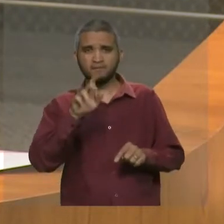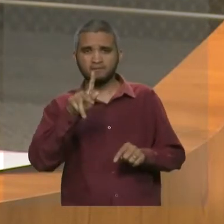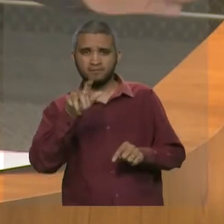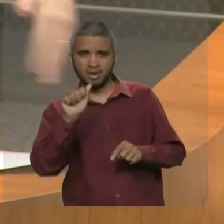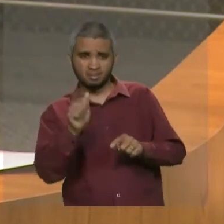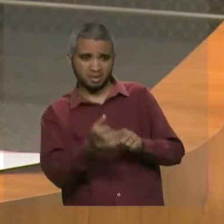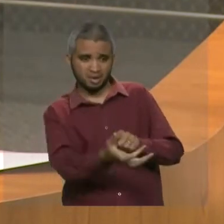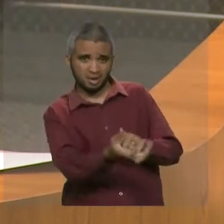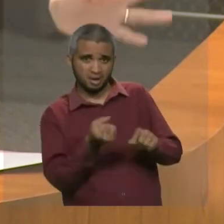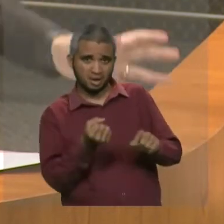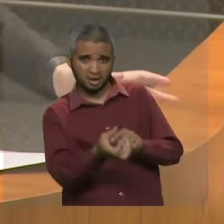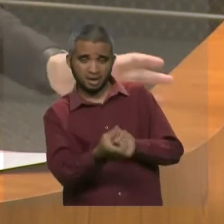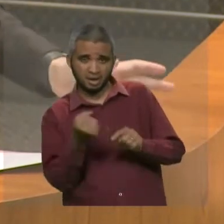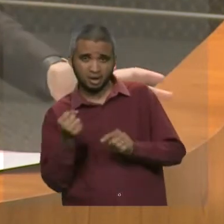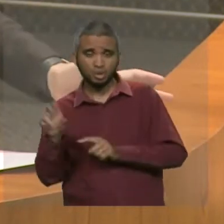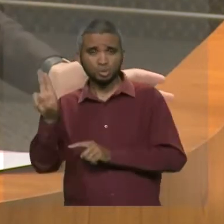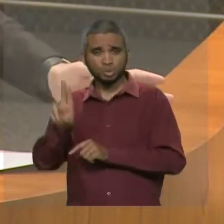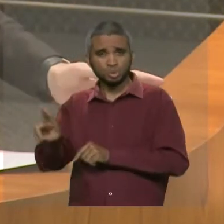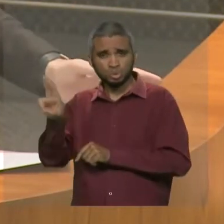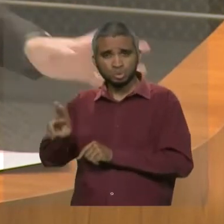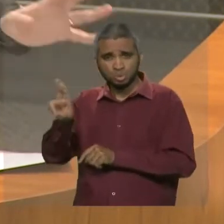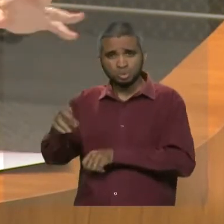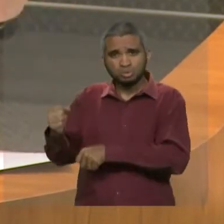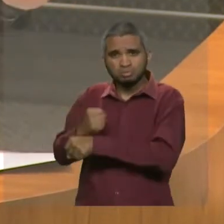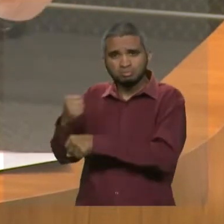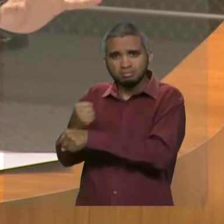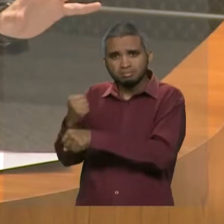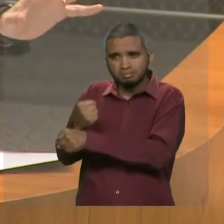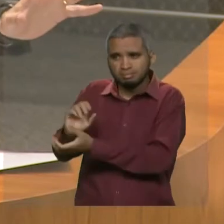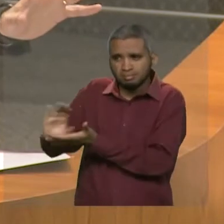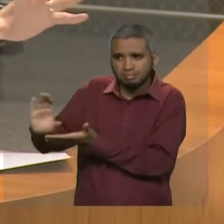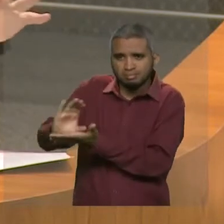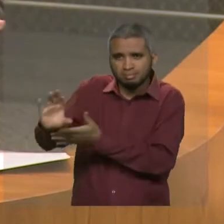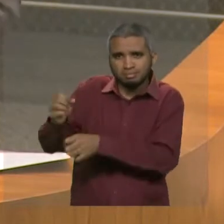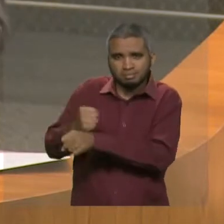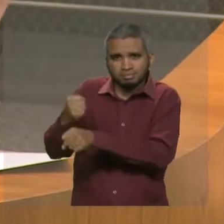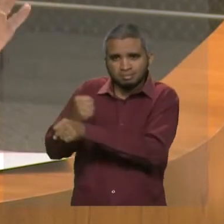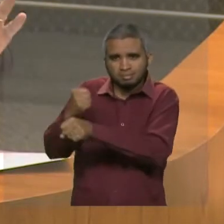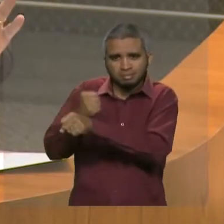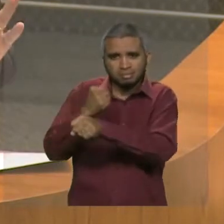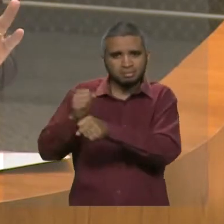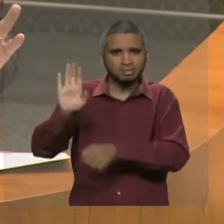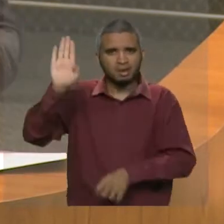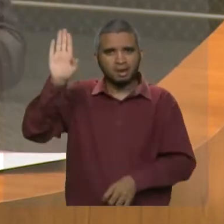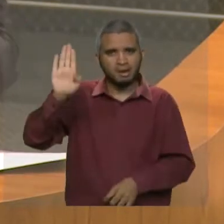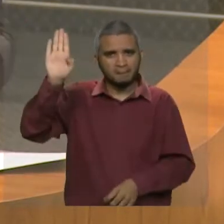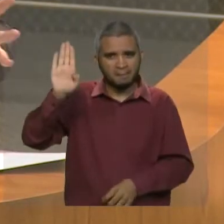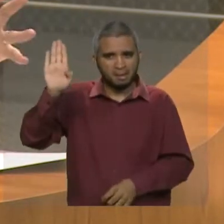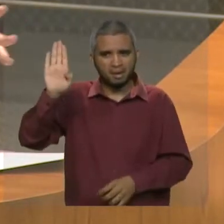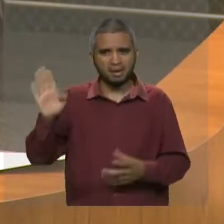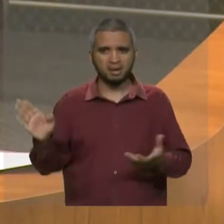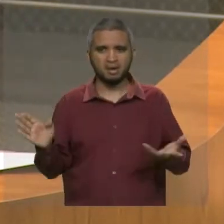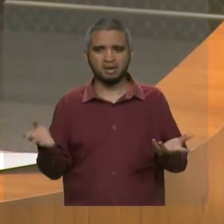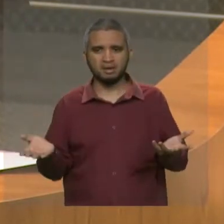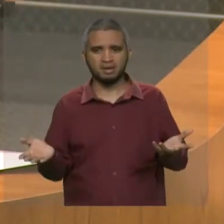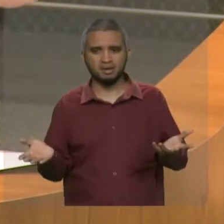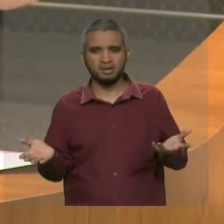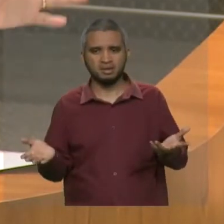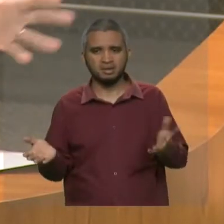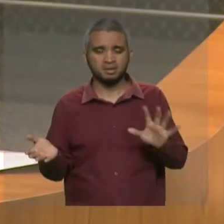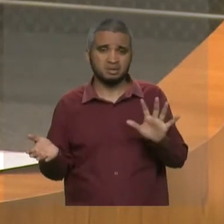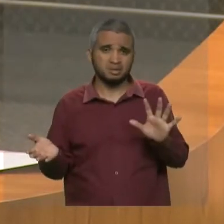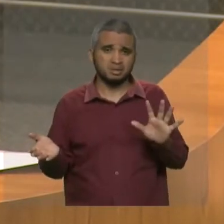campanha eleitoral, nas suas obras eleitoreiras, etc. tal. Isso é desinformação. Isso aí são os governistas e etc. e